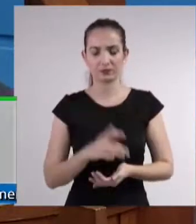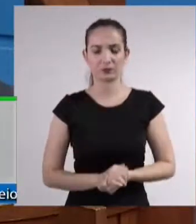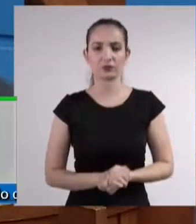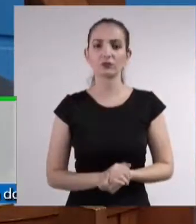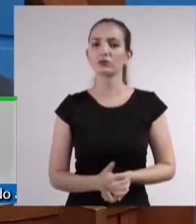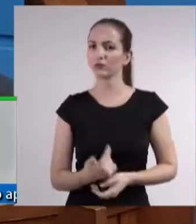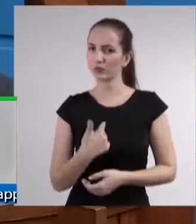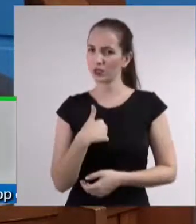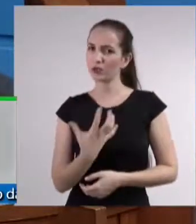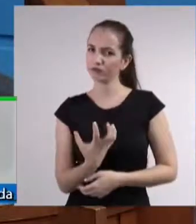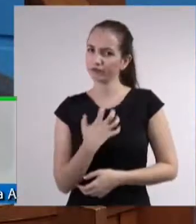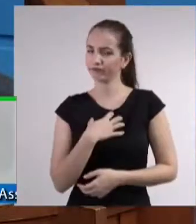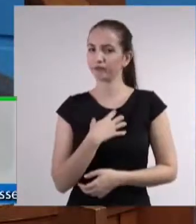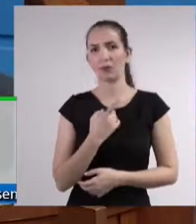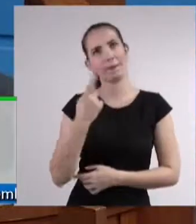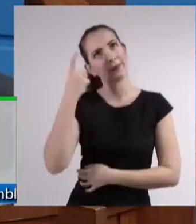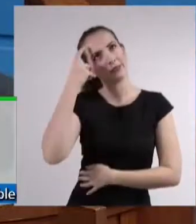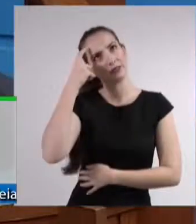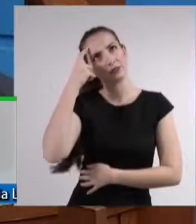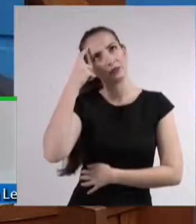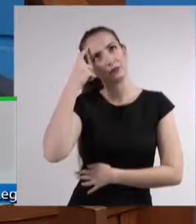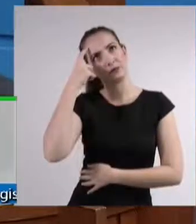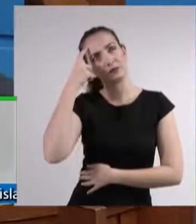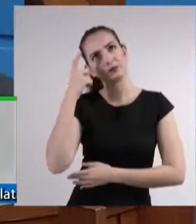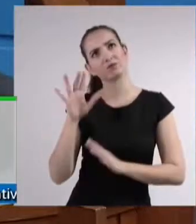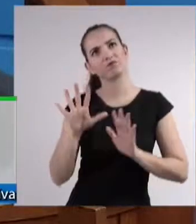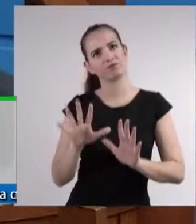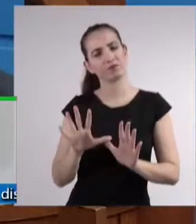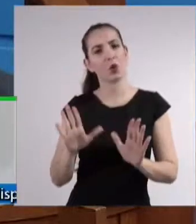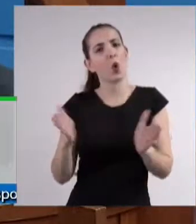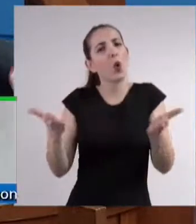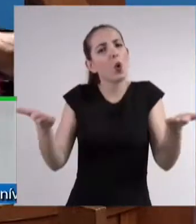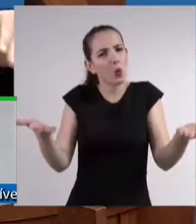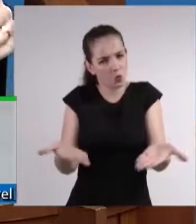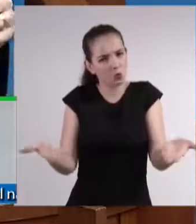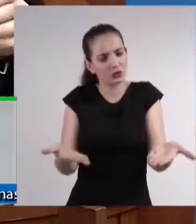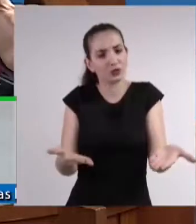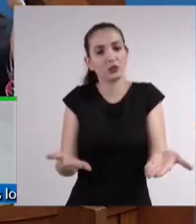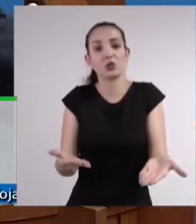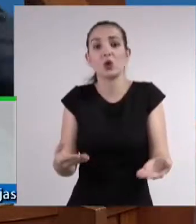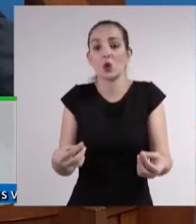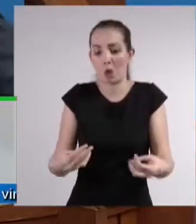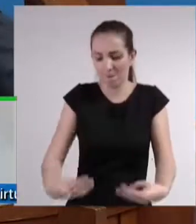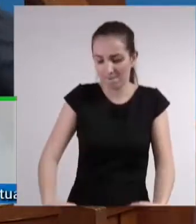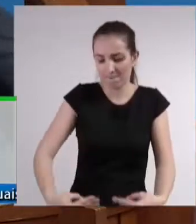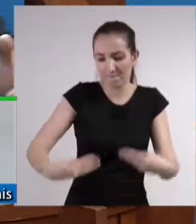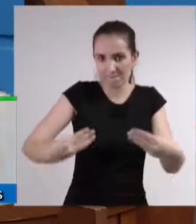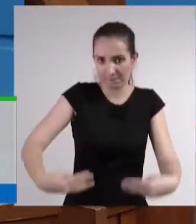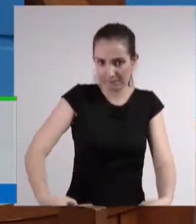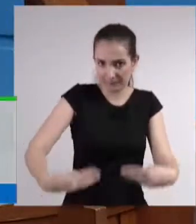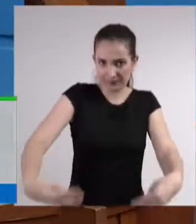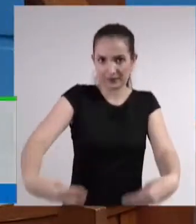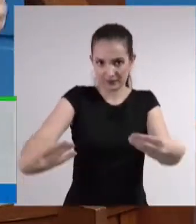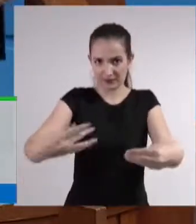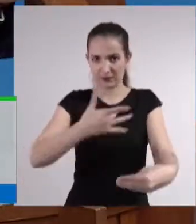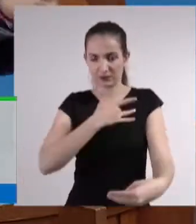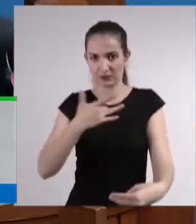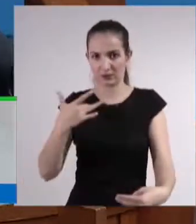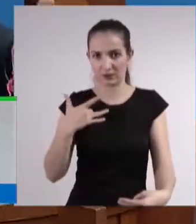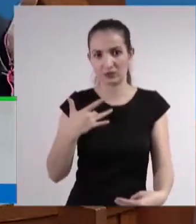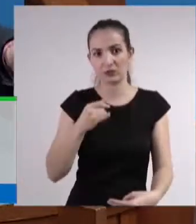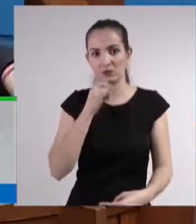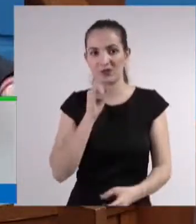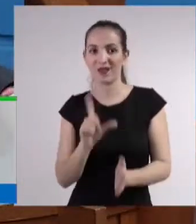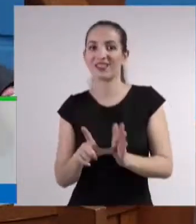E eu fico pensando, hoje o Ministério da Saúde atrasa um empenho